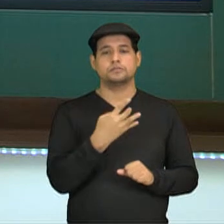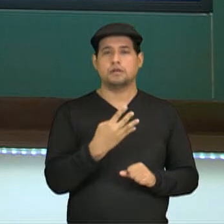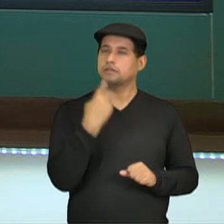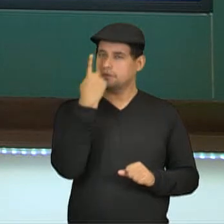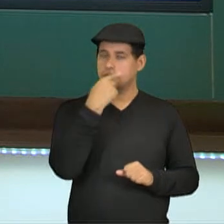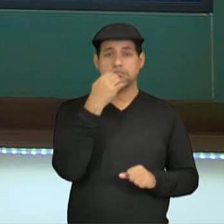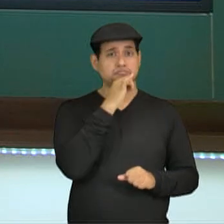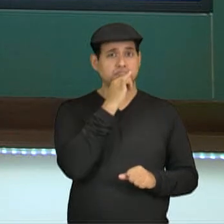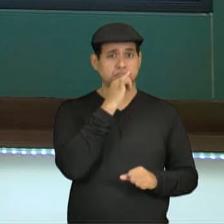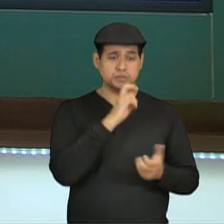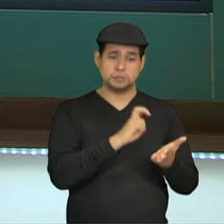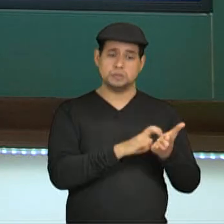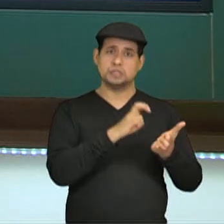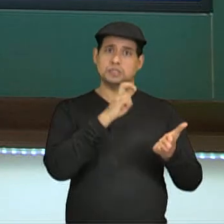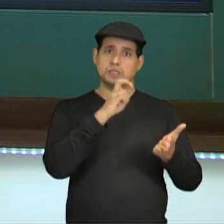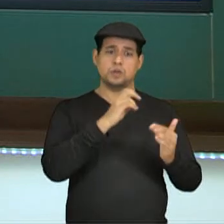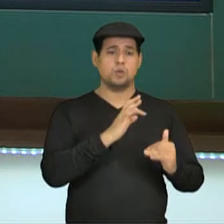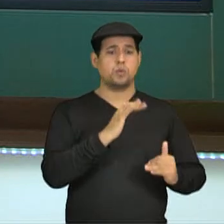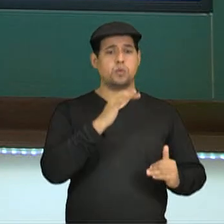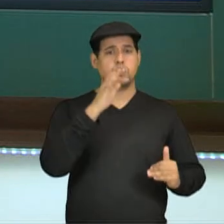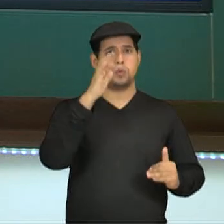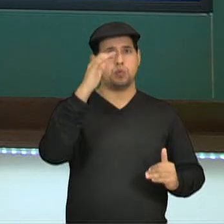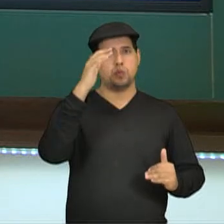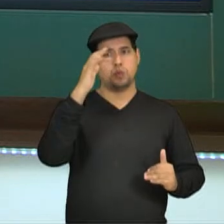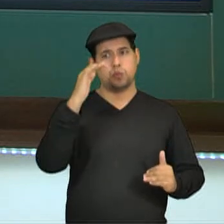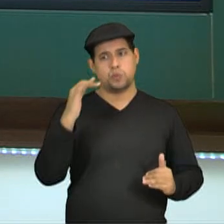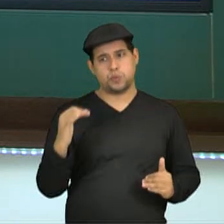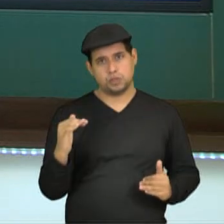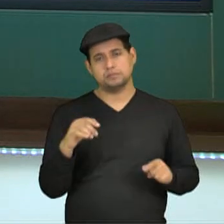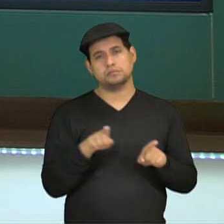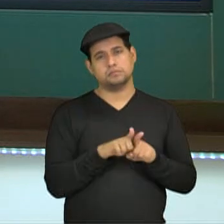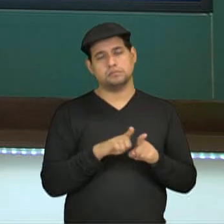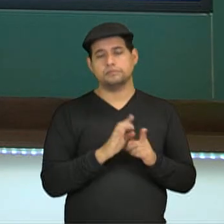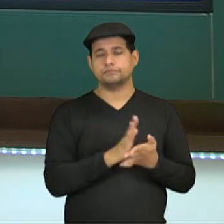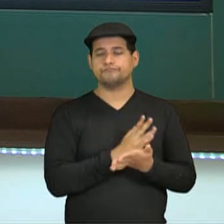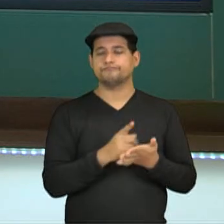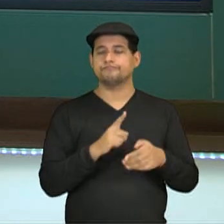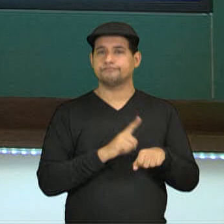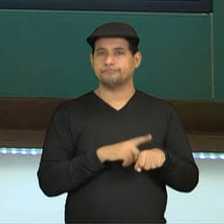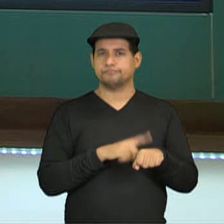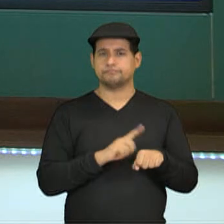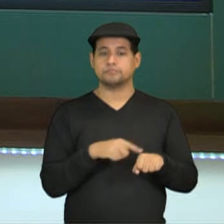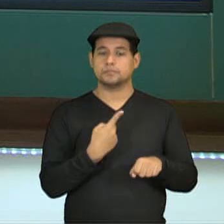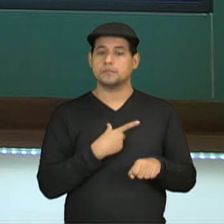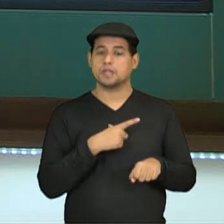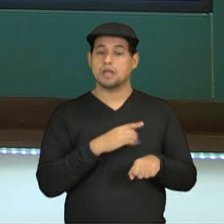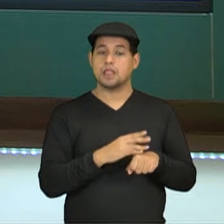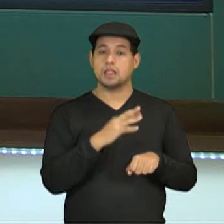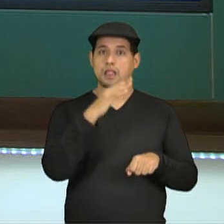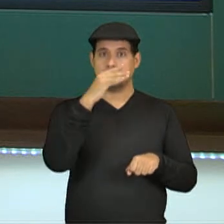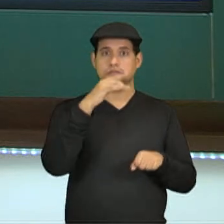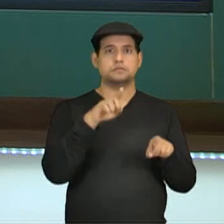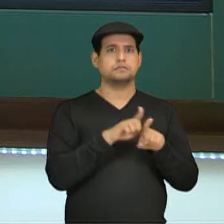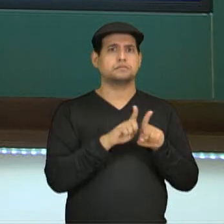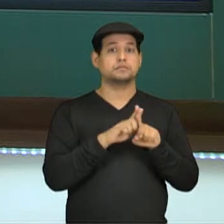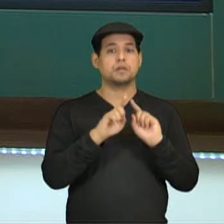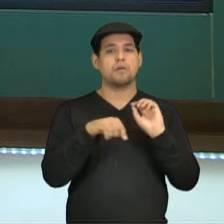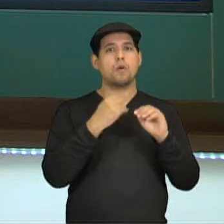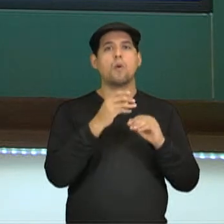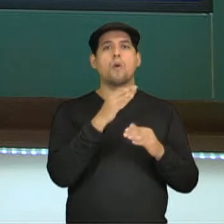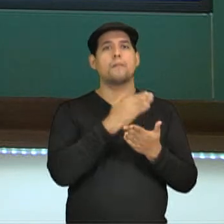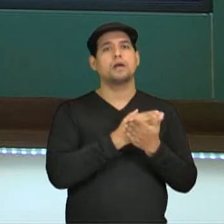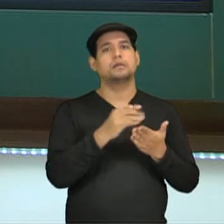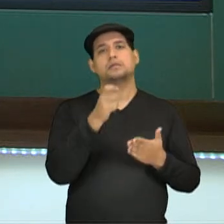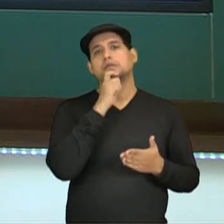de manhã, aí durante o dia vai aumentando, chega um determinado horário que nós temos a temperatura máxima do dia e daí começa